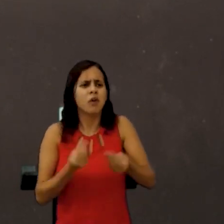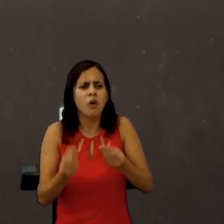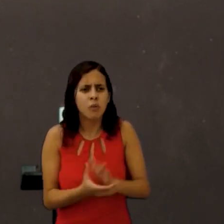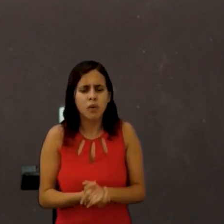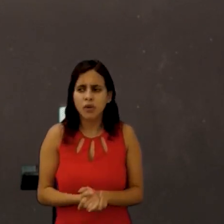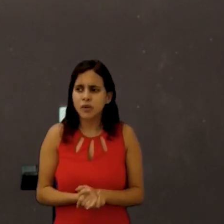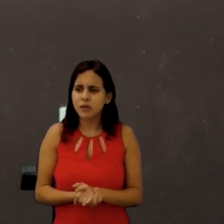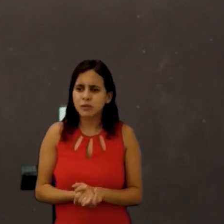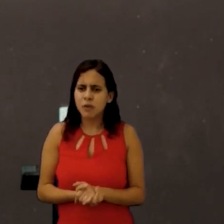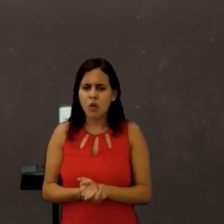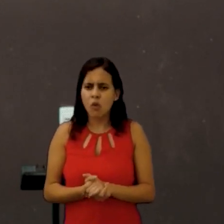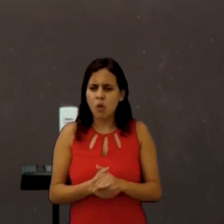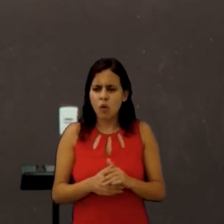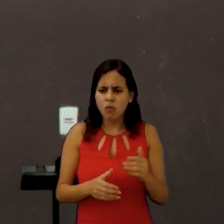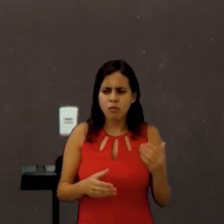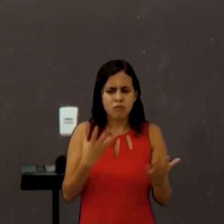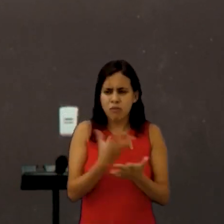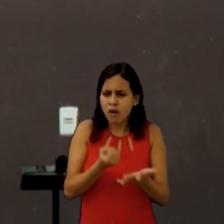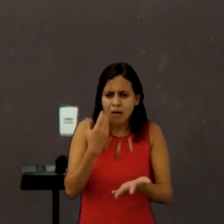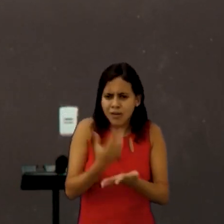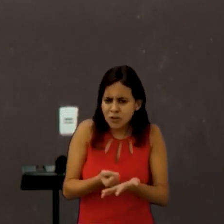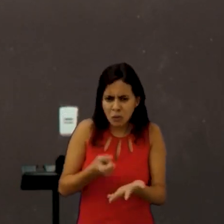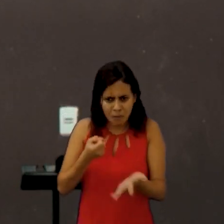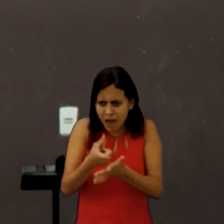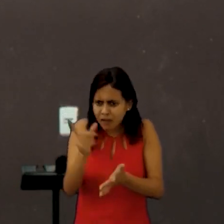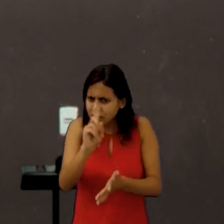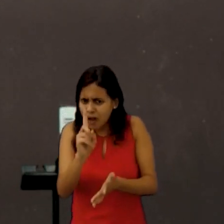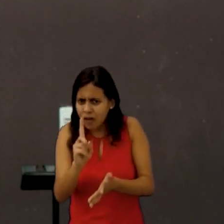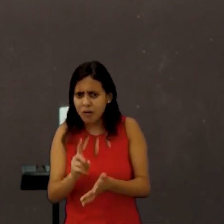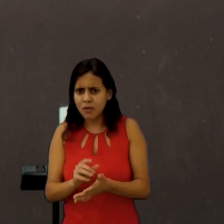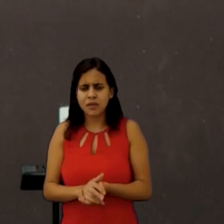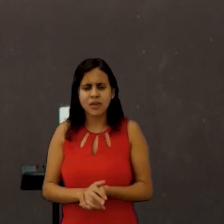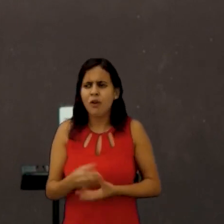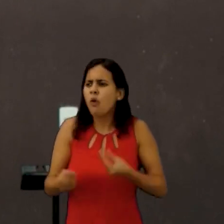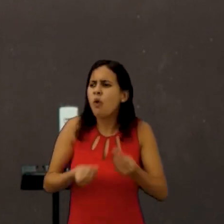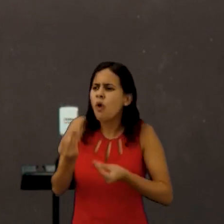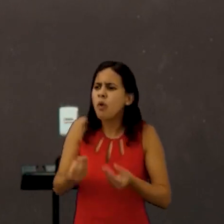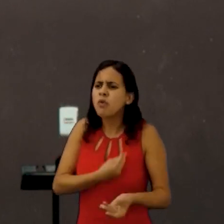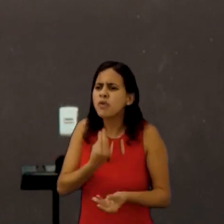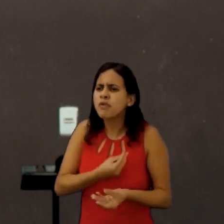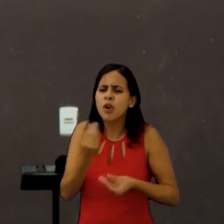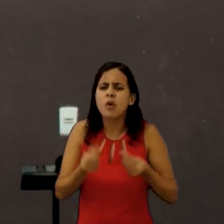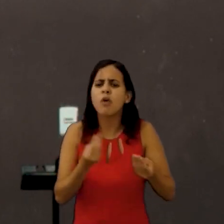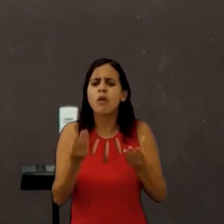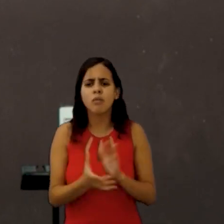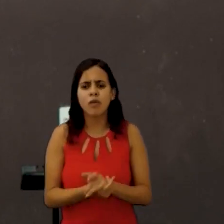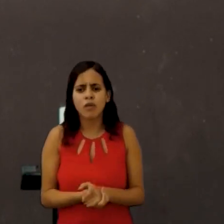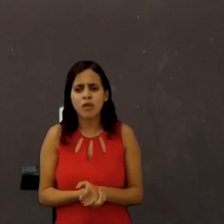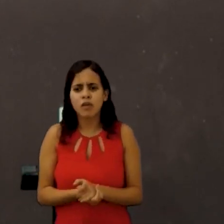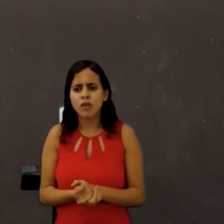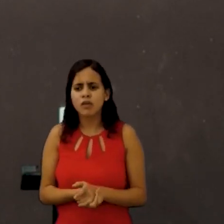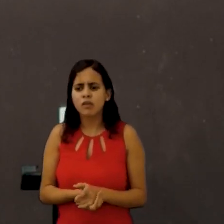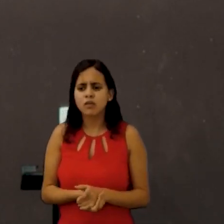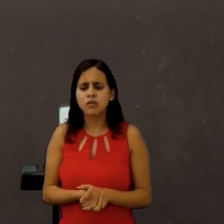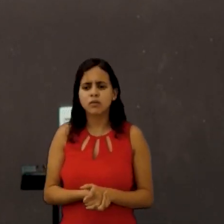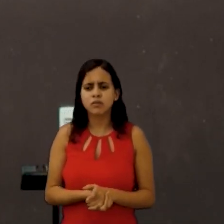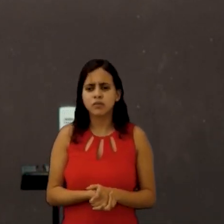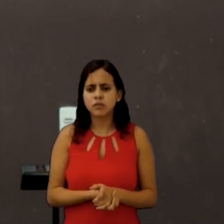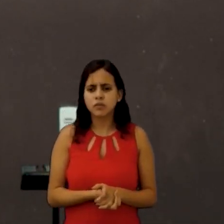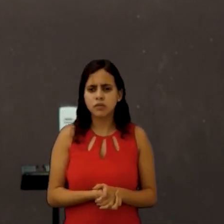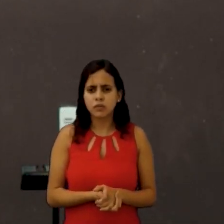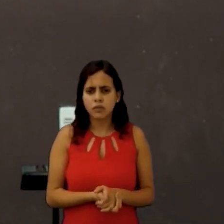sonego imposto ou não? Eu pago imposto ou não? O que eu faço? Eu sou correto ou não? Eu faço bem ou não? E se eu